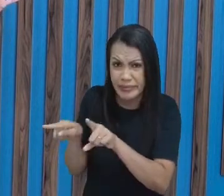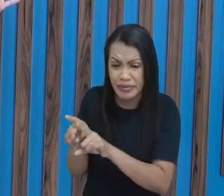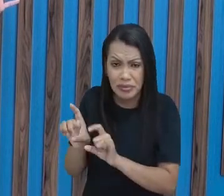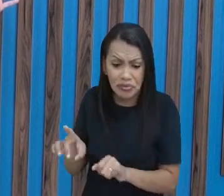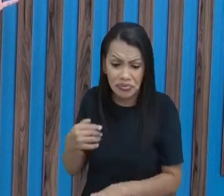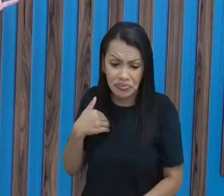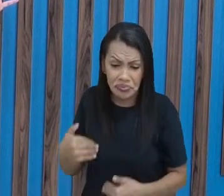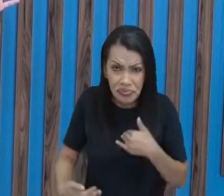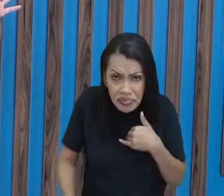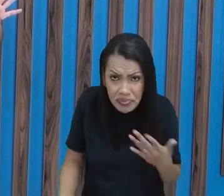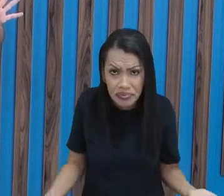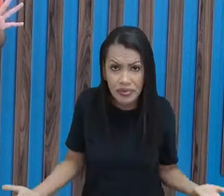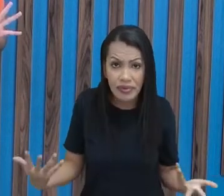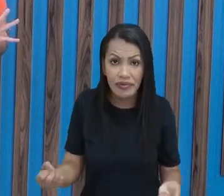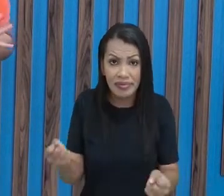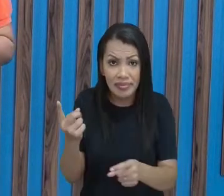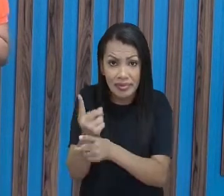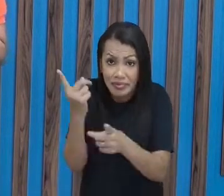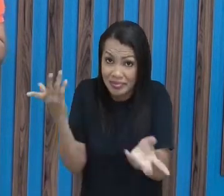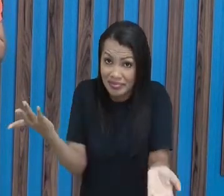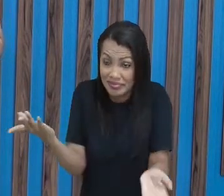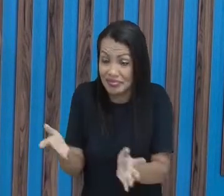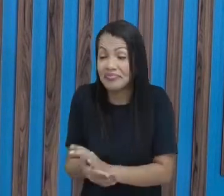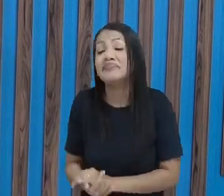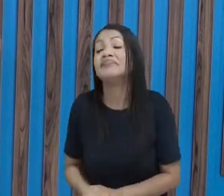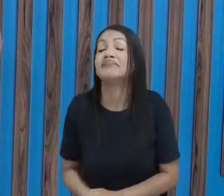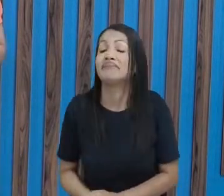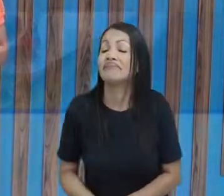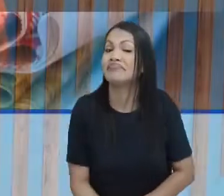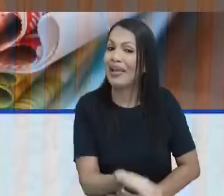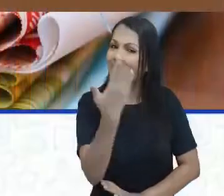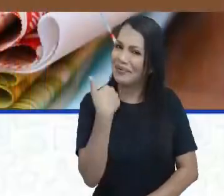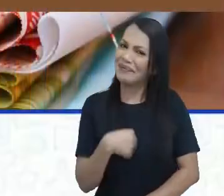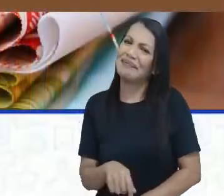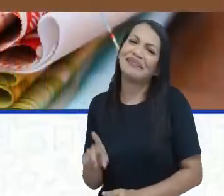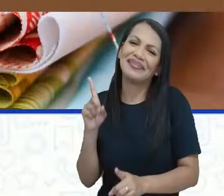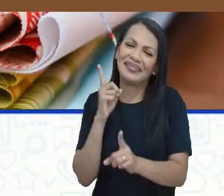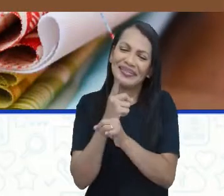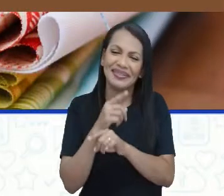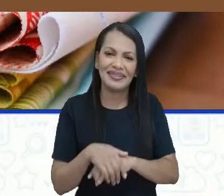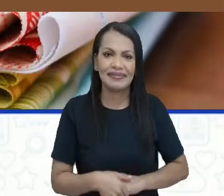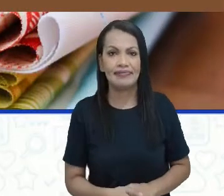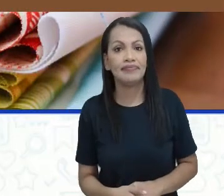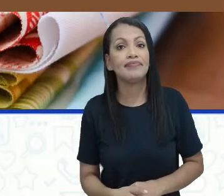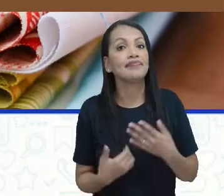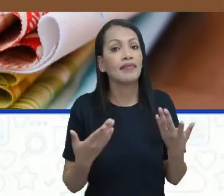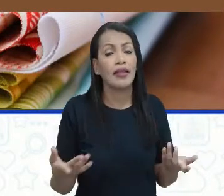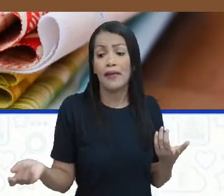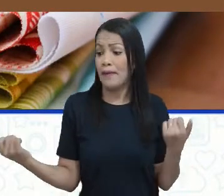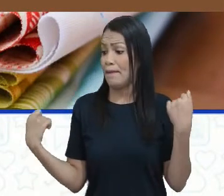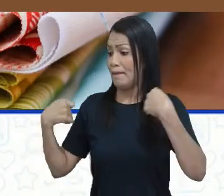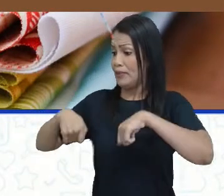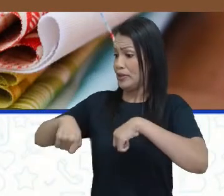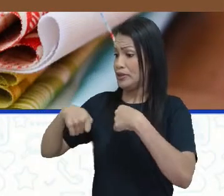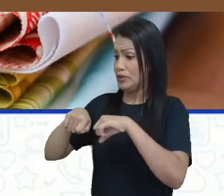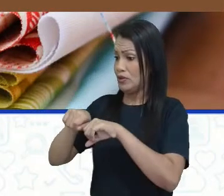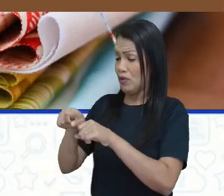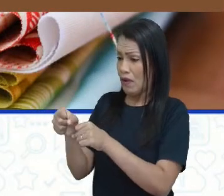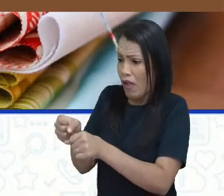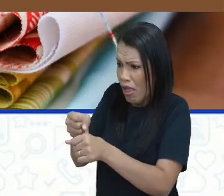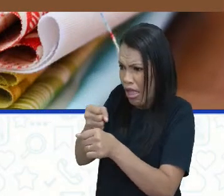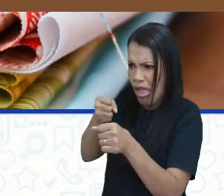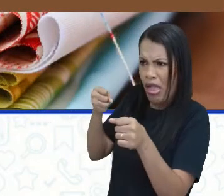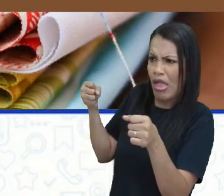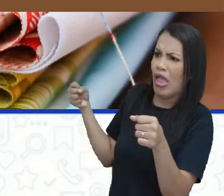física? Vamos descobrir, né? Vamos. Simbora, vamos ver onde é que esse conto dá. Nem precisou abrir. O